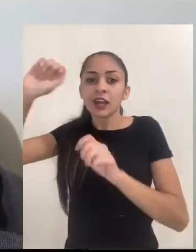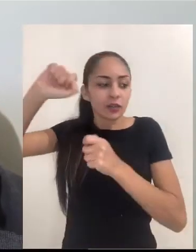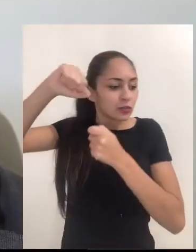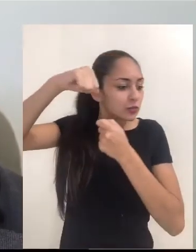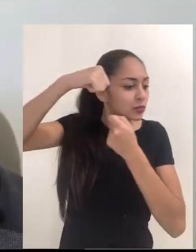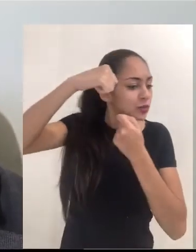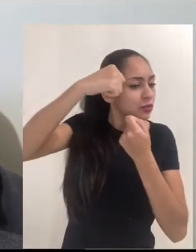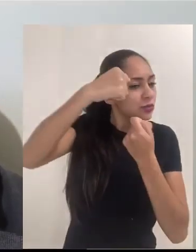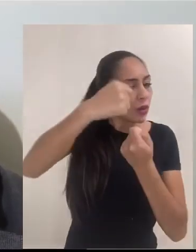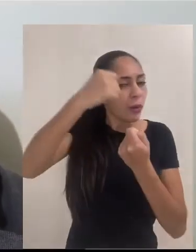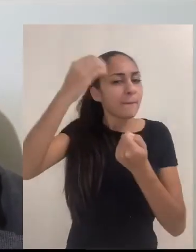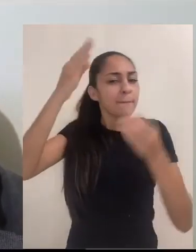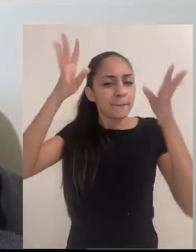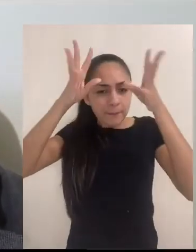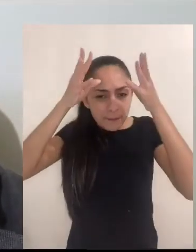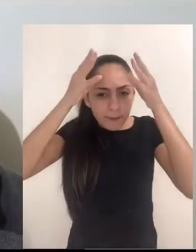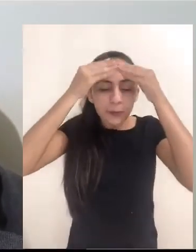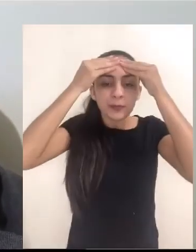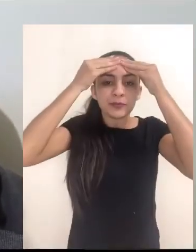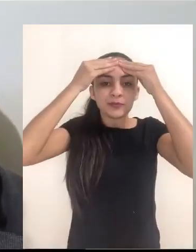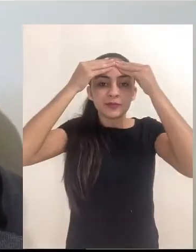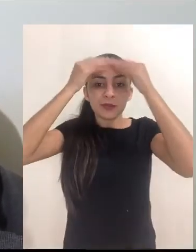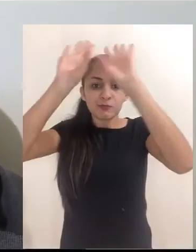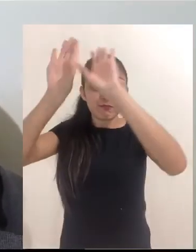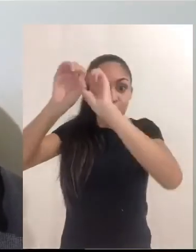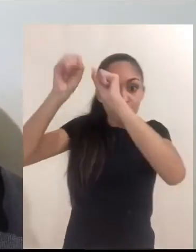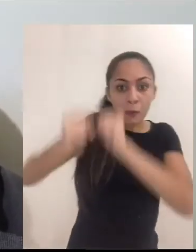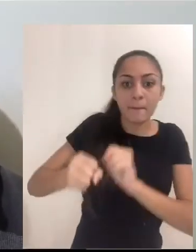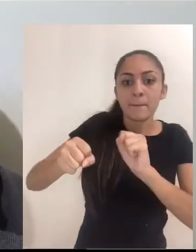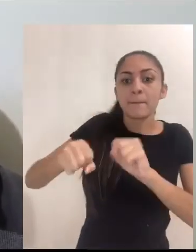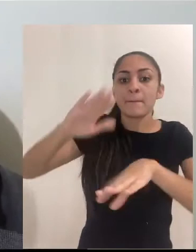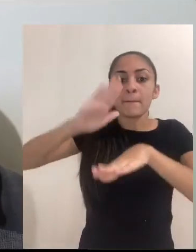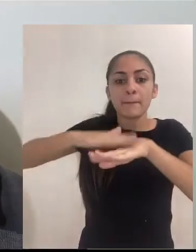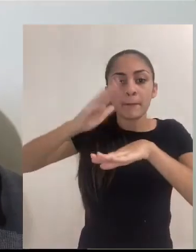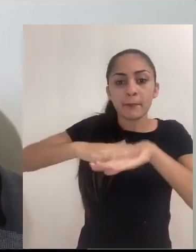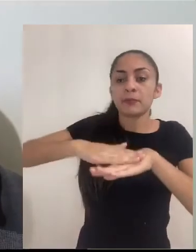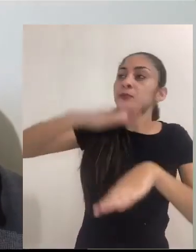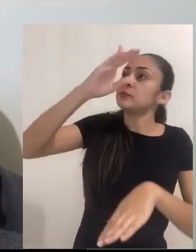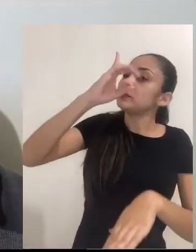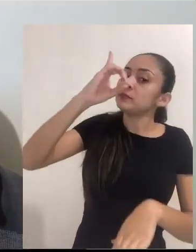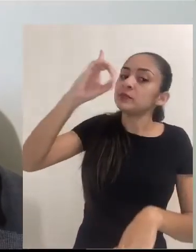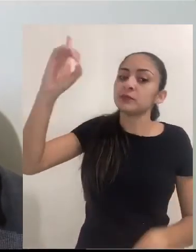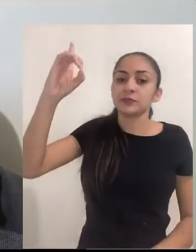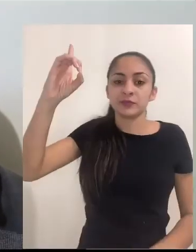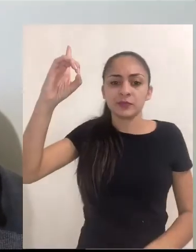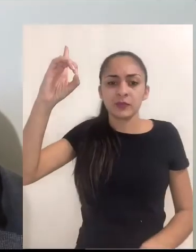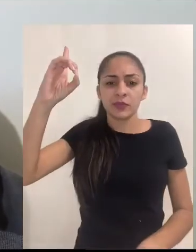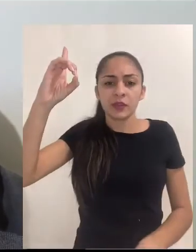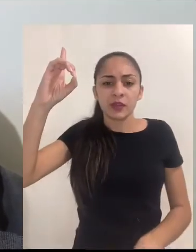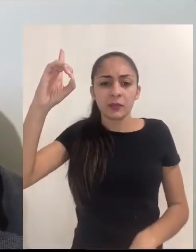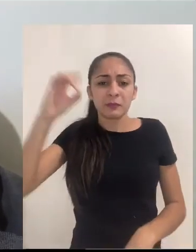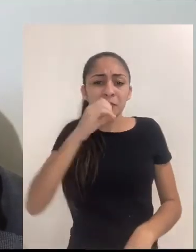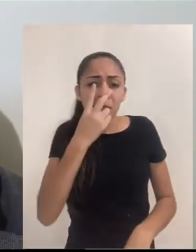poder de Deus e não pelas suas próprias mãos. A gente precisa entender, por fim, que mesmo que tudo pareça ser